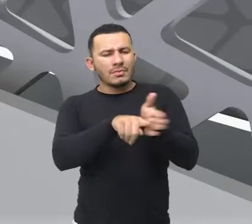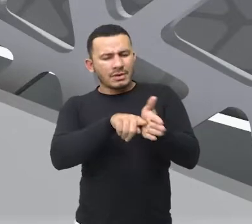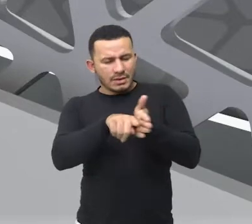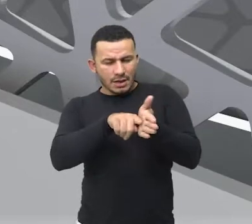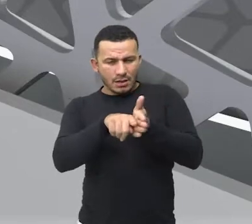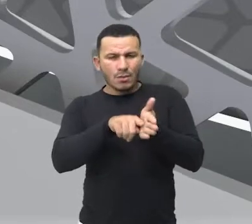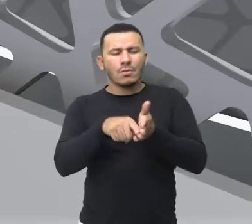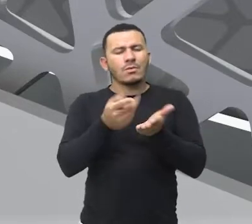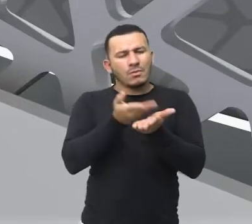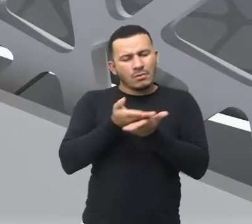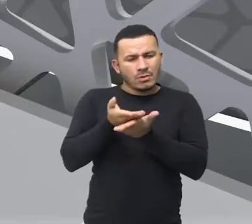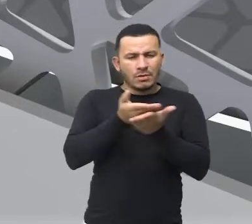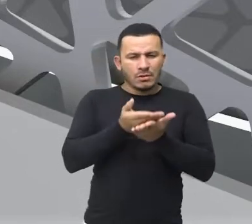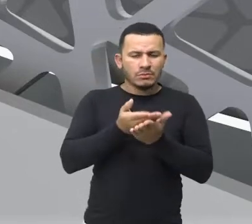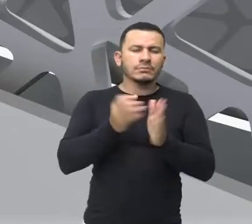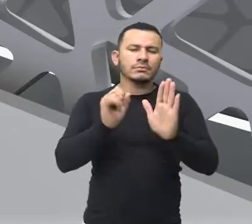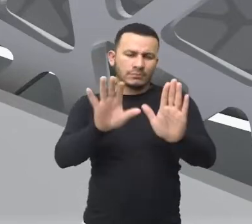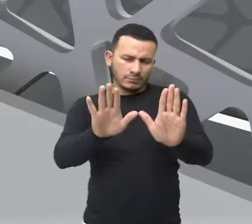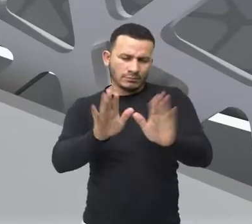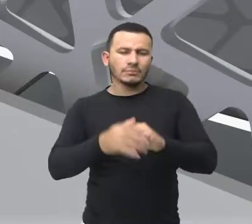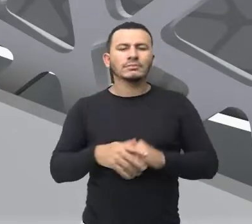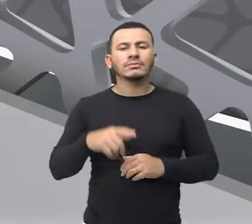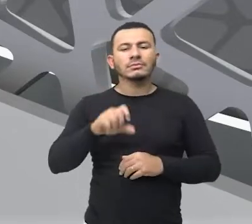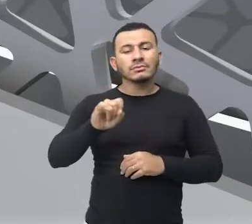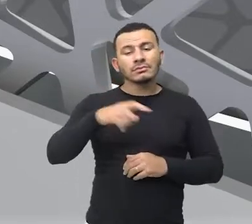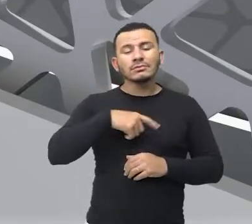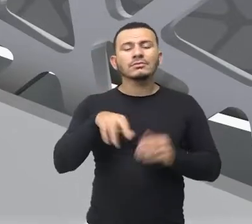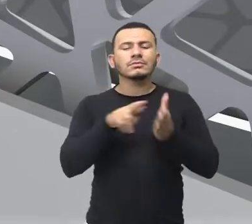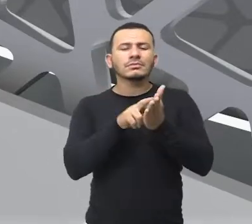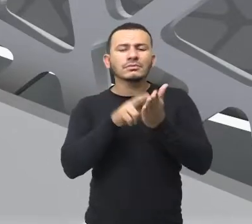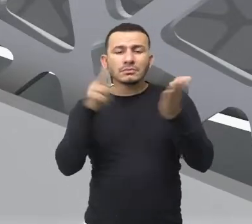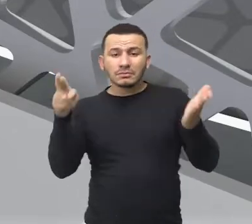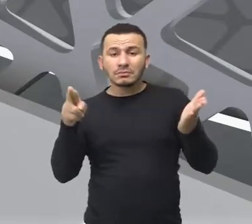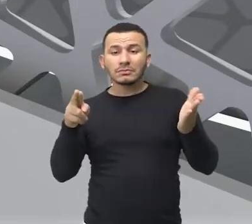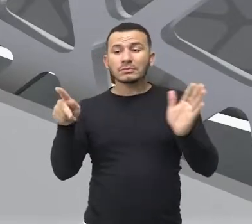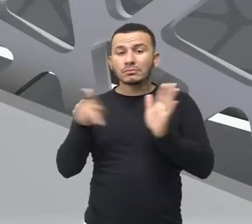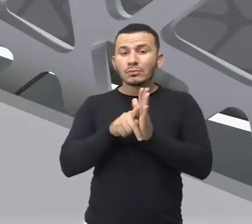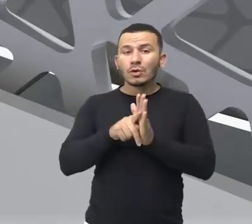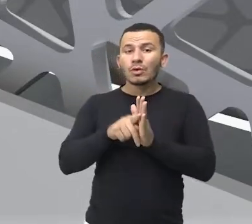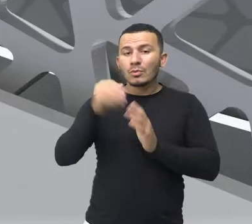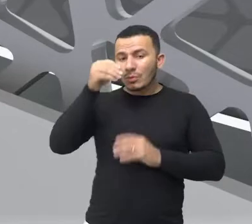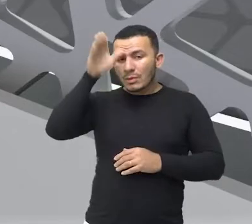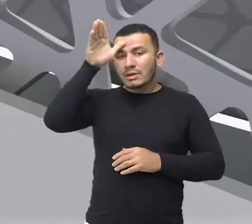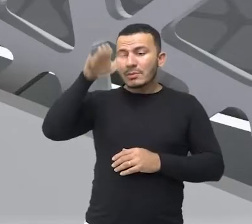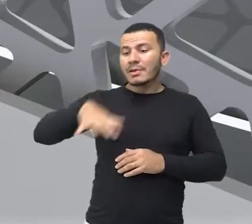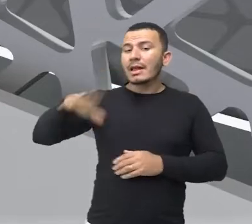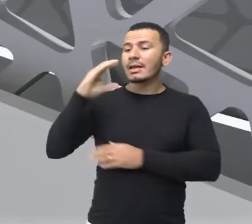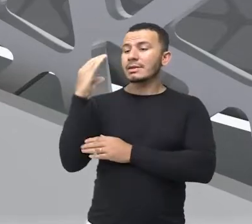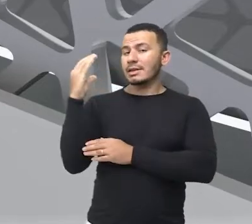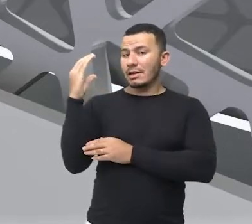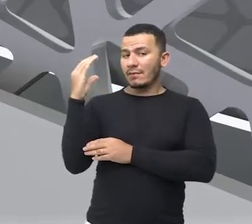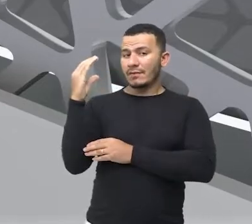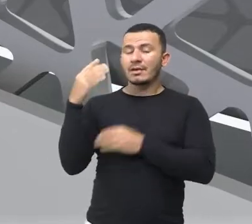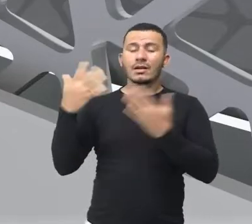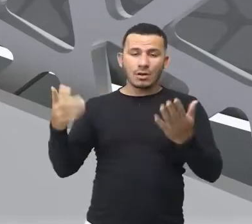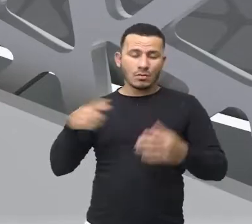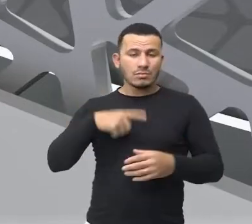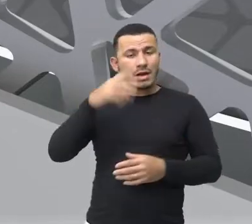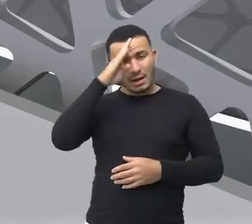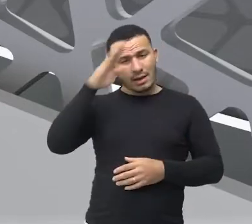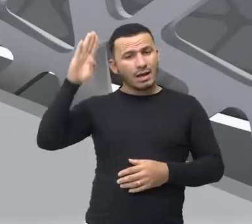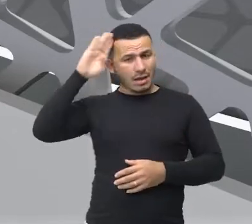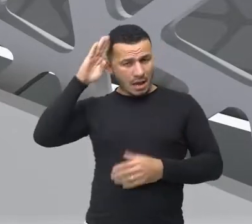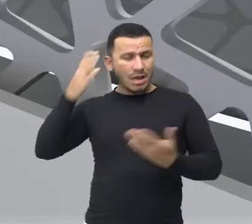uma revista que tem como finalidade divulgar conhecimento científico vai selecionar temas que são voltados da academia, lá